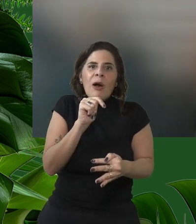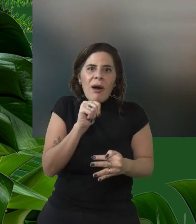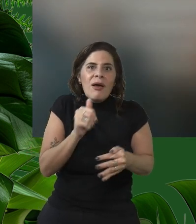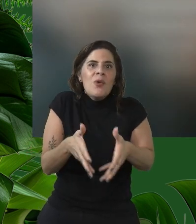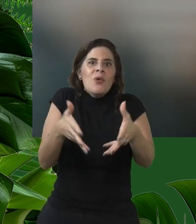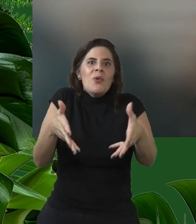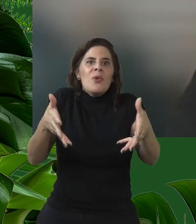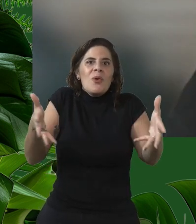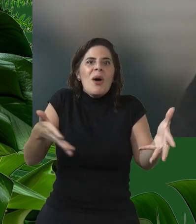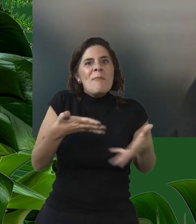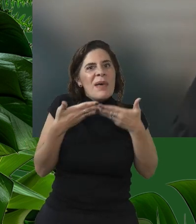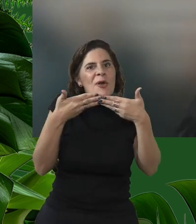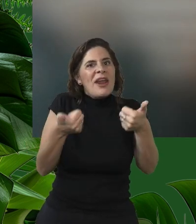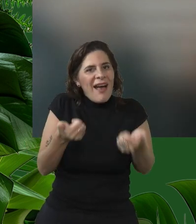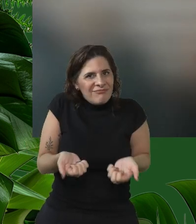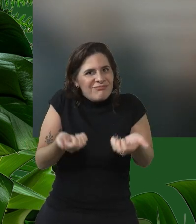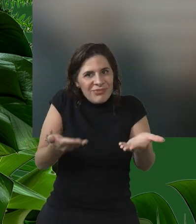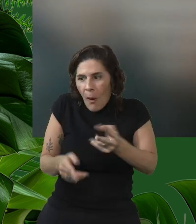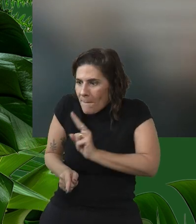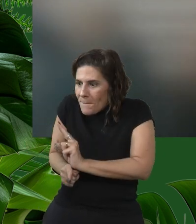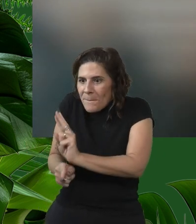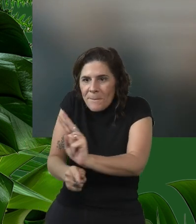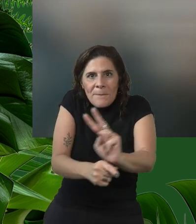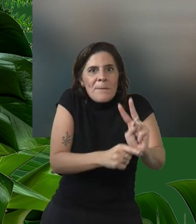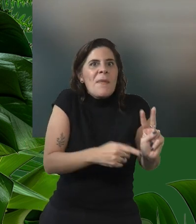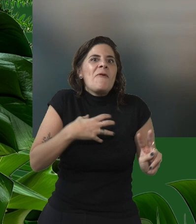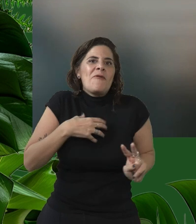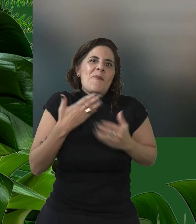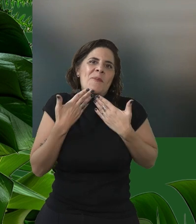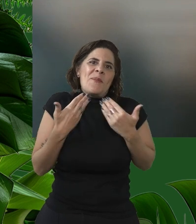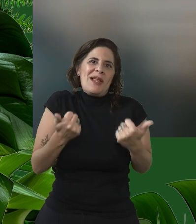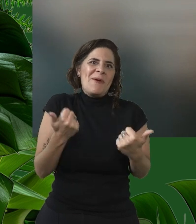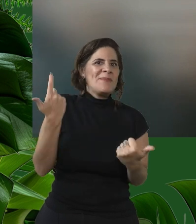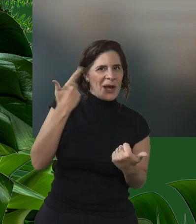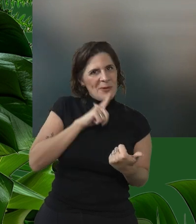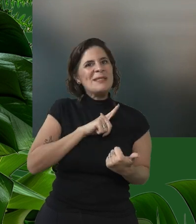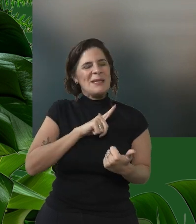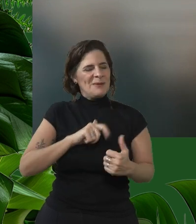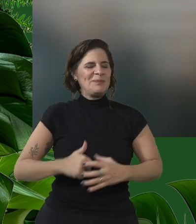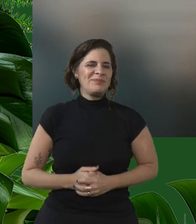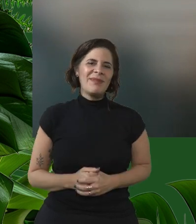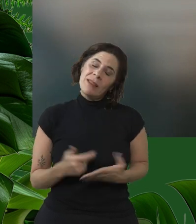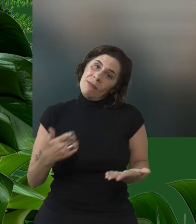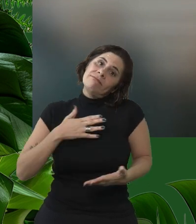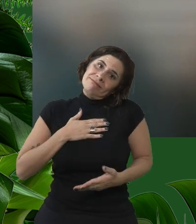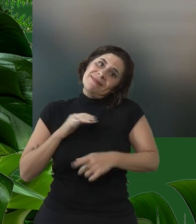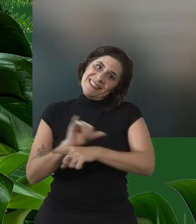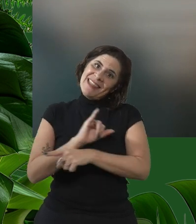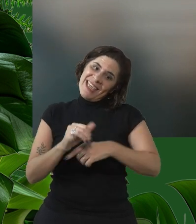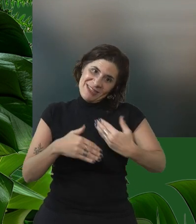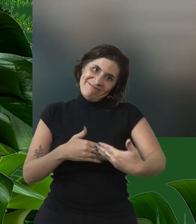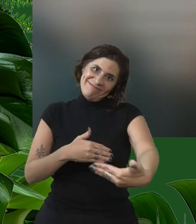cada vez mais bem conservados para a sociedade dessas cidades que eu mencionei. Então, essa é a nossa estratégia daqui em